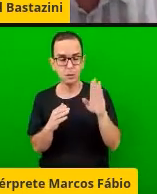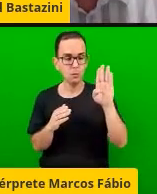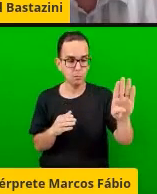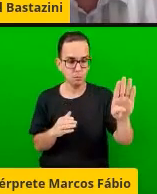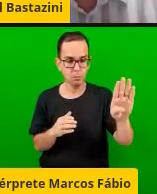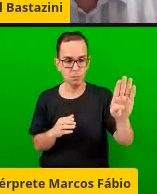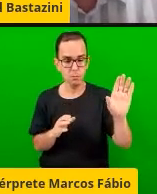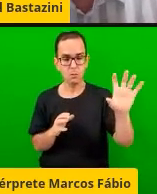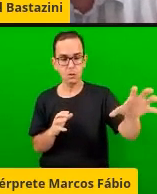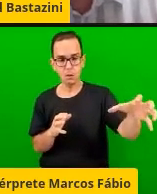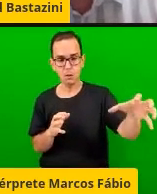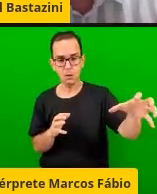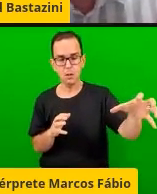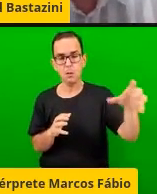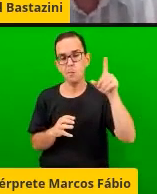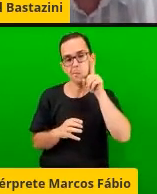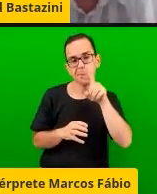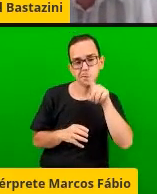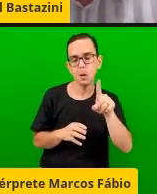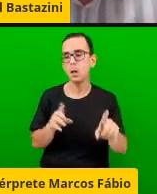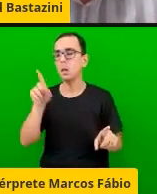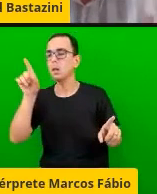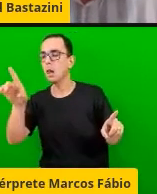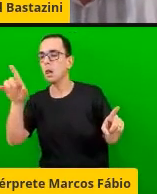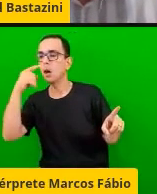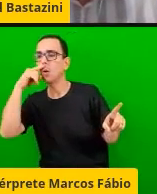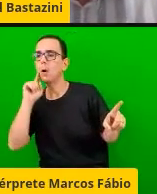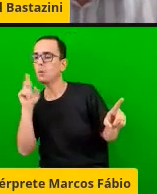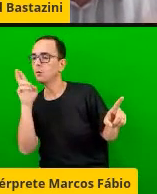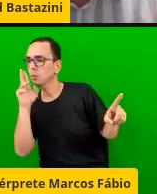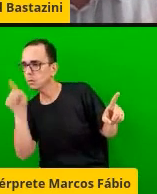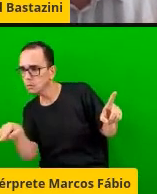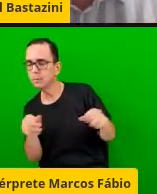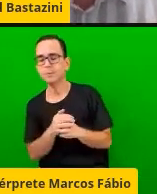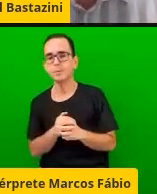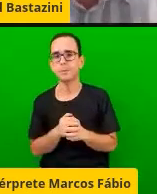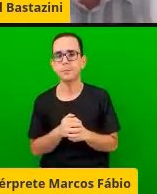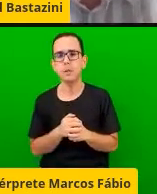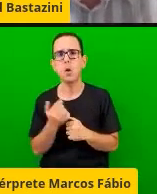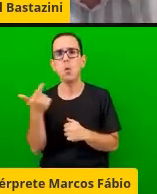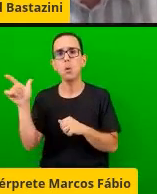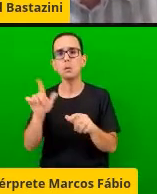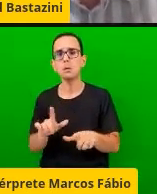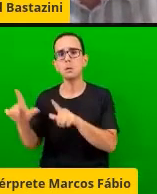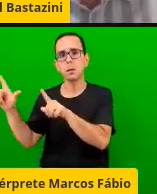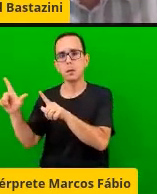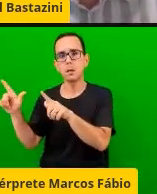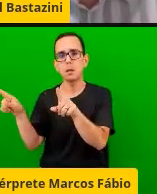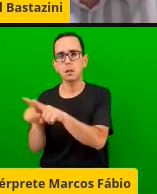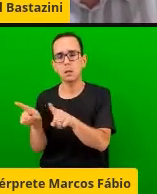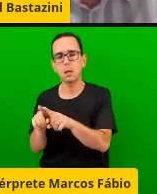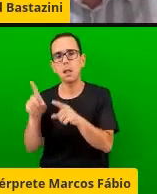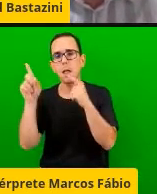tudo aquilo que caracteriza a geopolítica da Guerra Fria. O próximo tema que esse autor traz para a gente é a nova